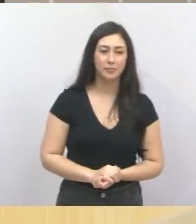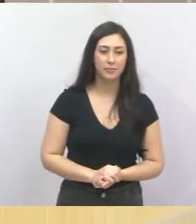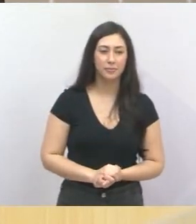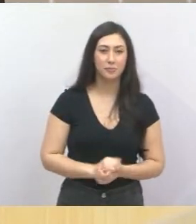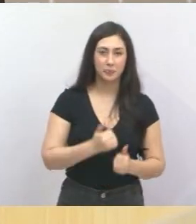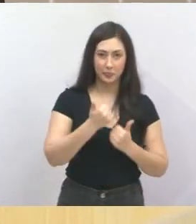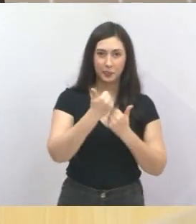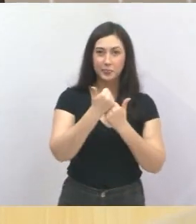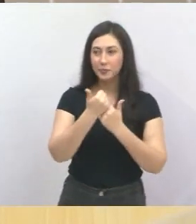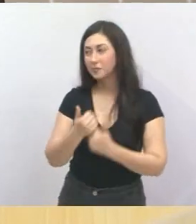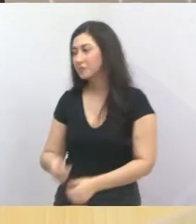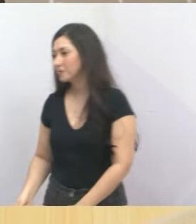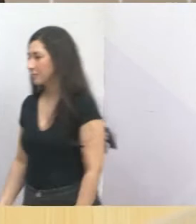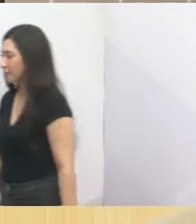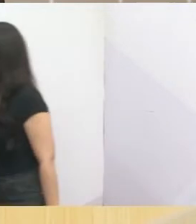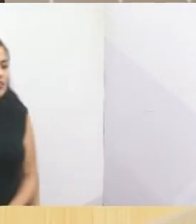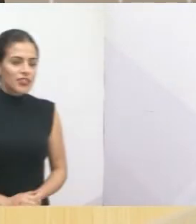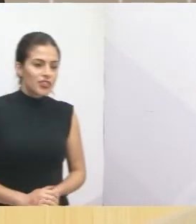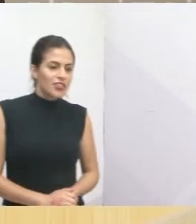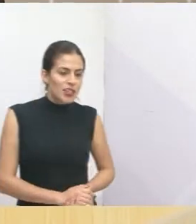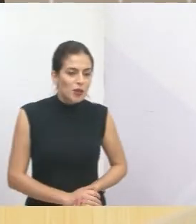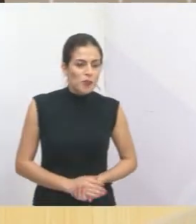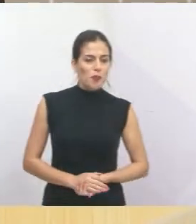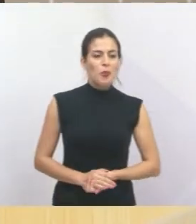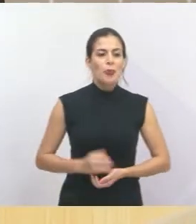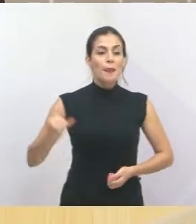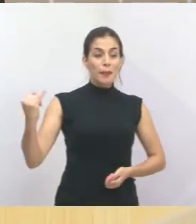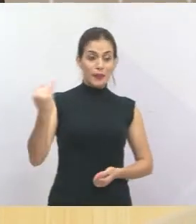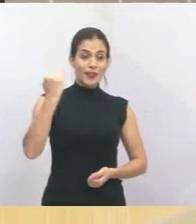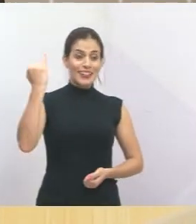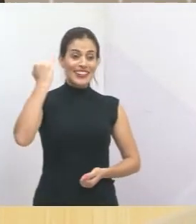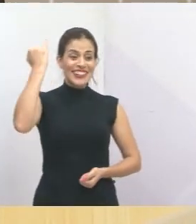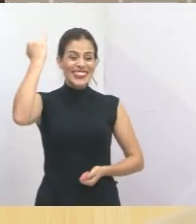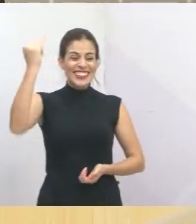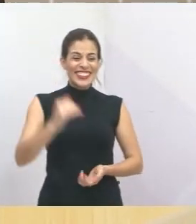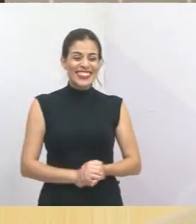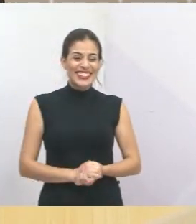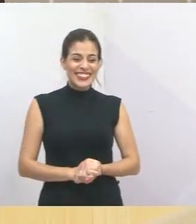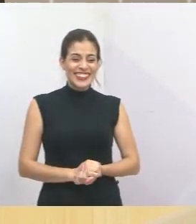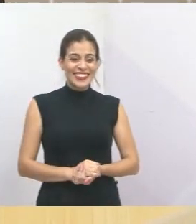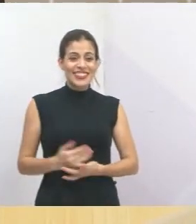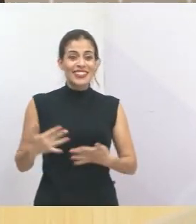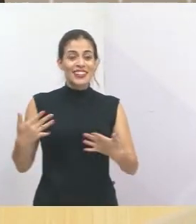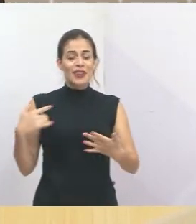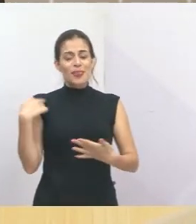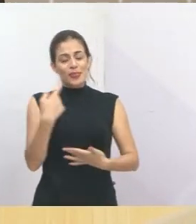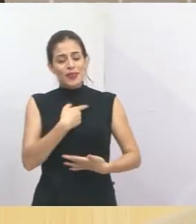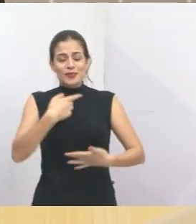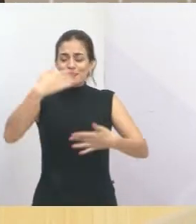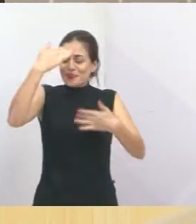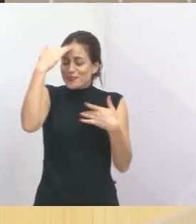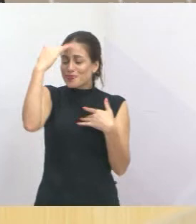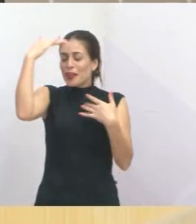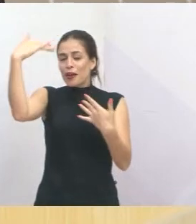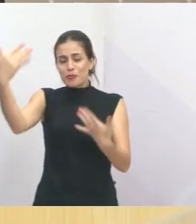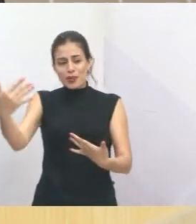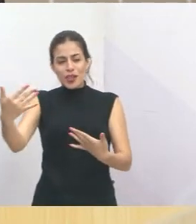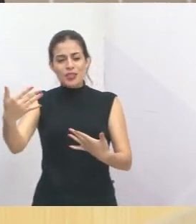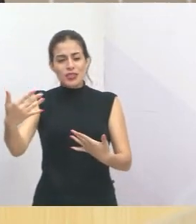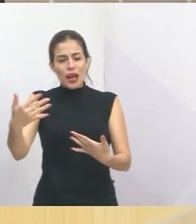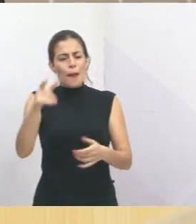que realmente é muito importante, nós estamos homenageando as pessoas do campo